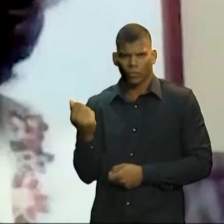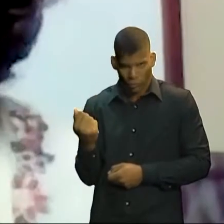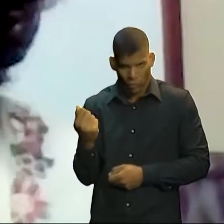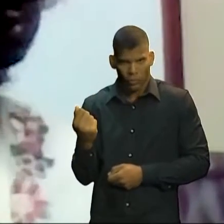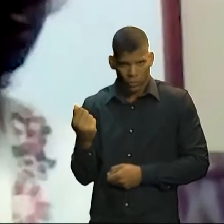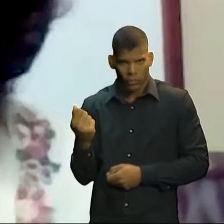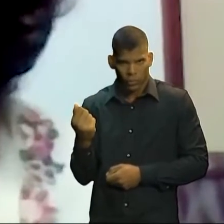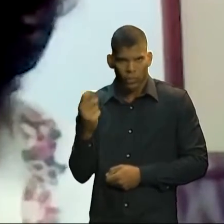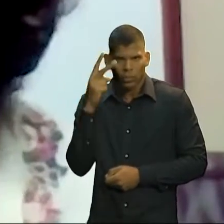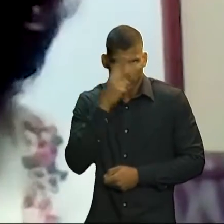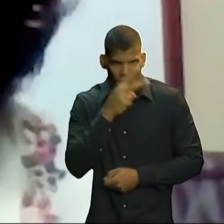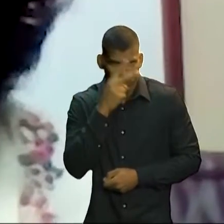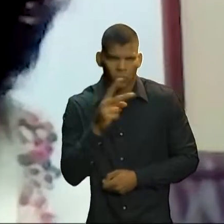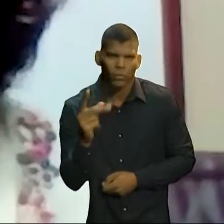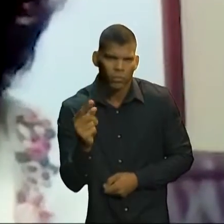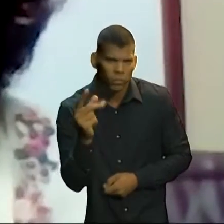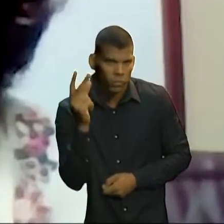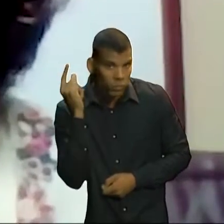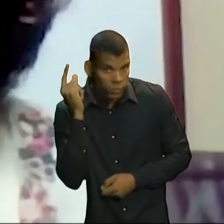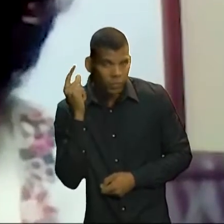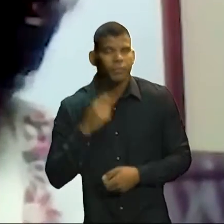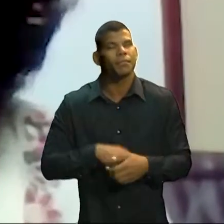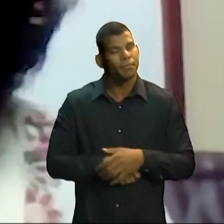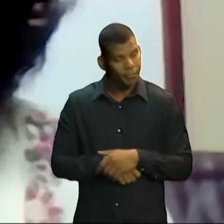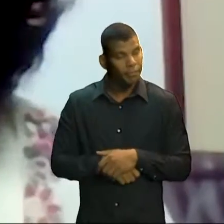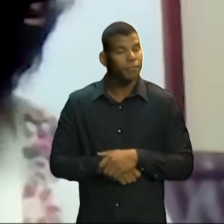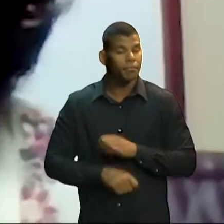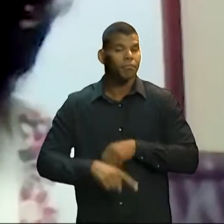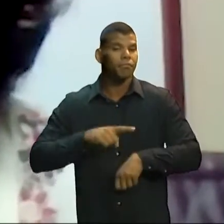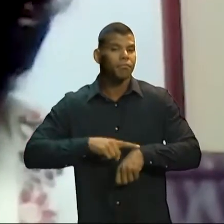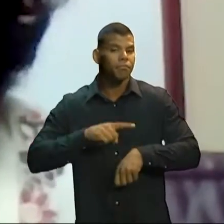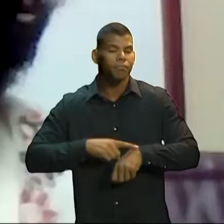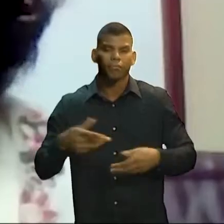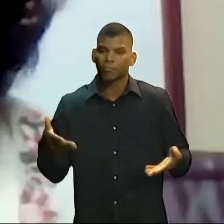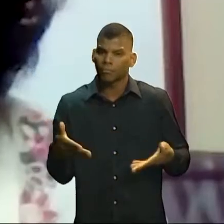Há tempos atrás. Então, nesse momento